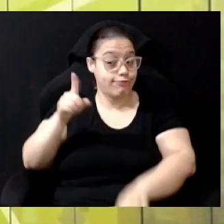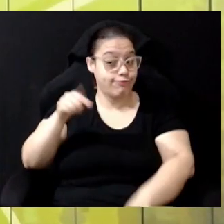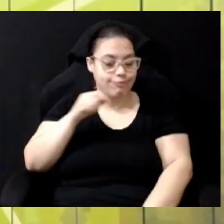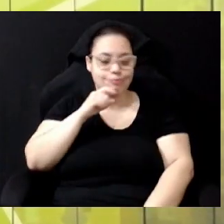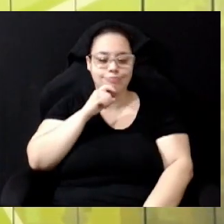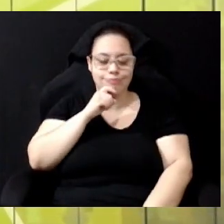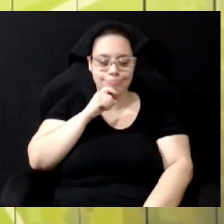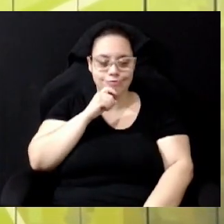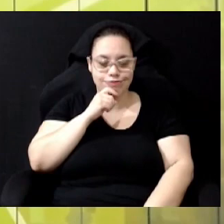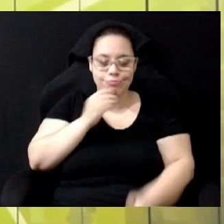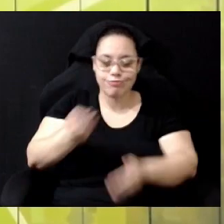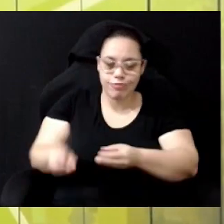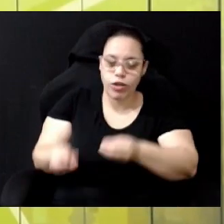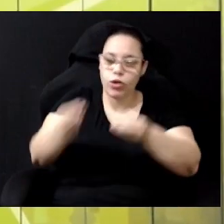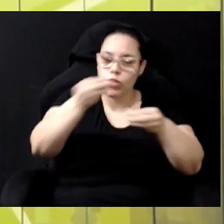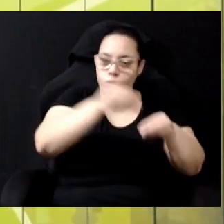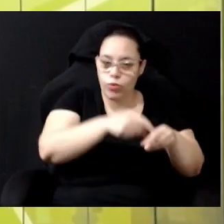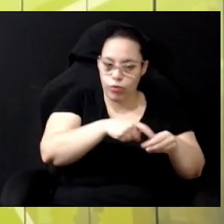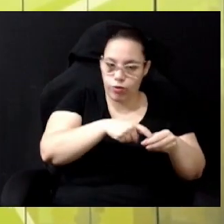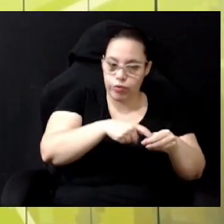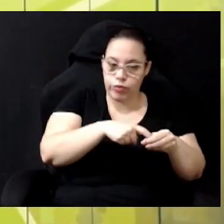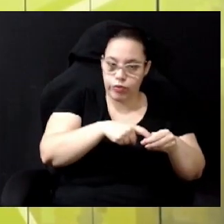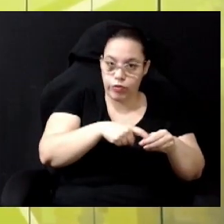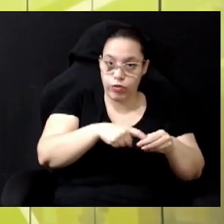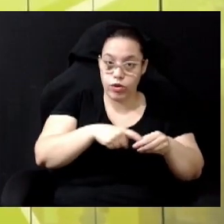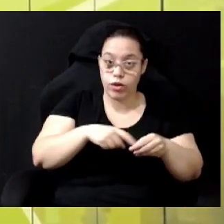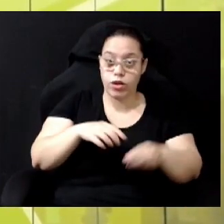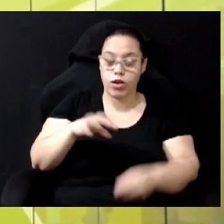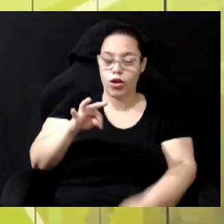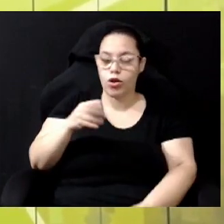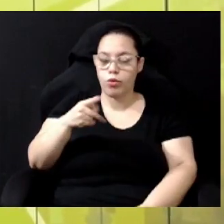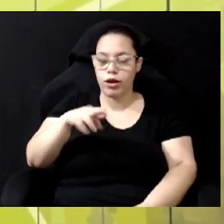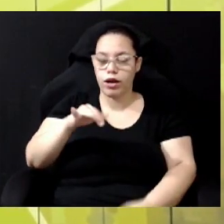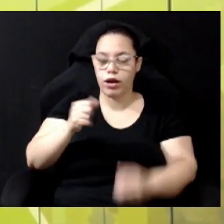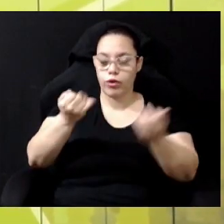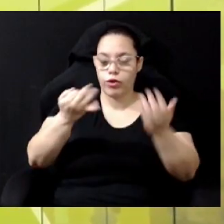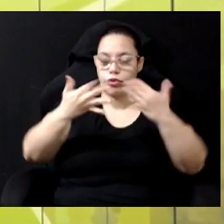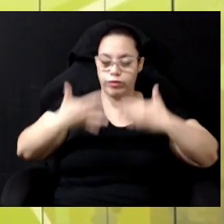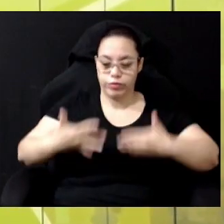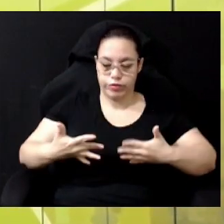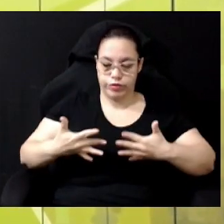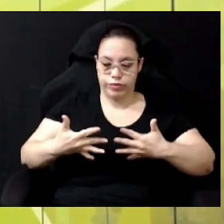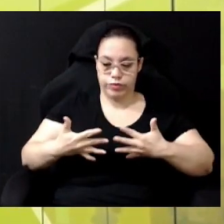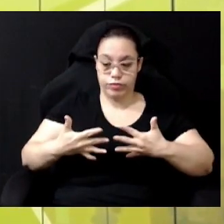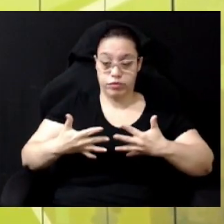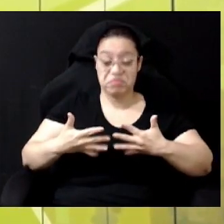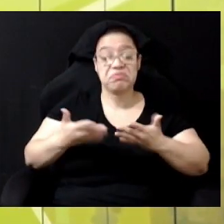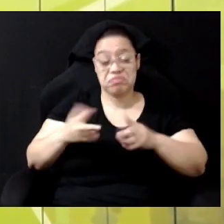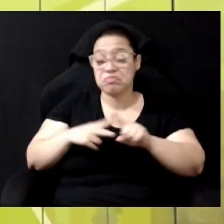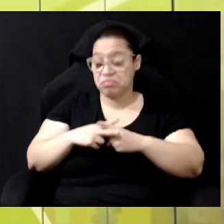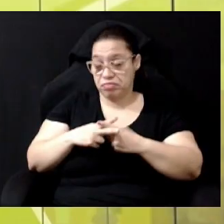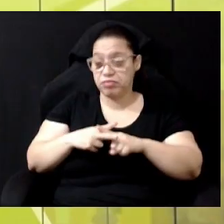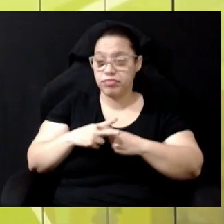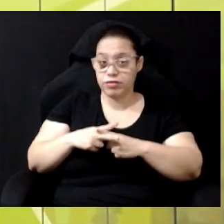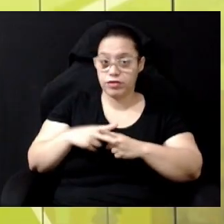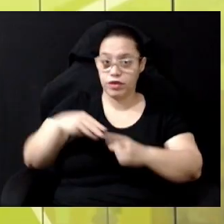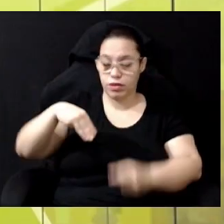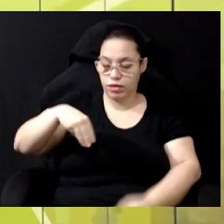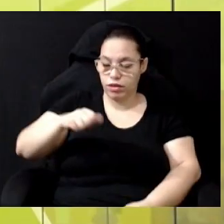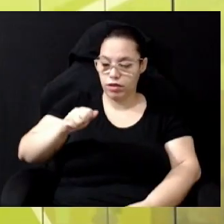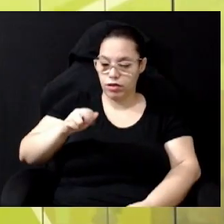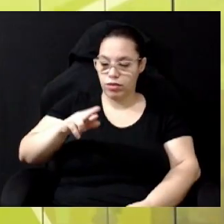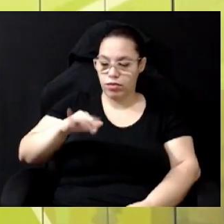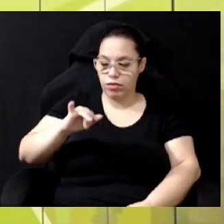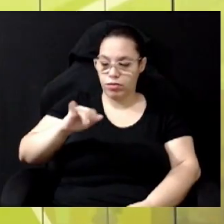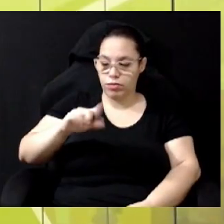versão ela é mais direcionada para a agricultura tropical. E quem vai explicar para a gente a importância desse mecanismo é a Marília Folegatti,